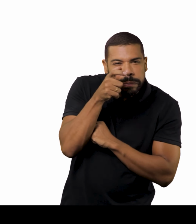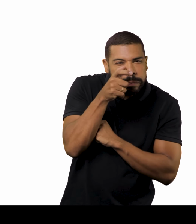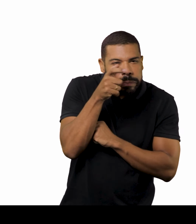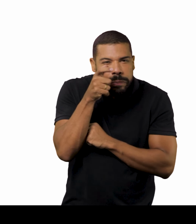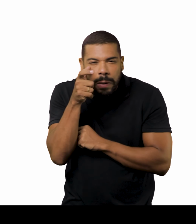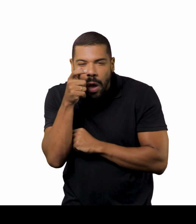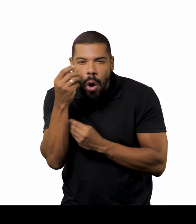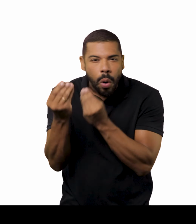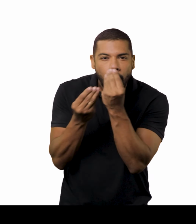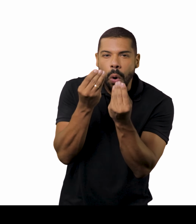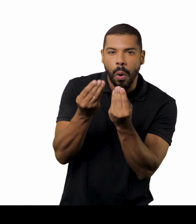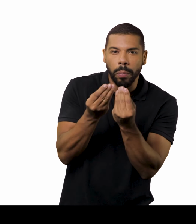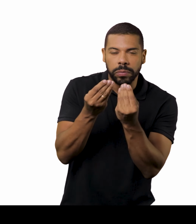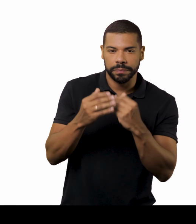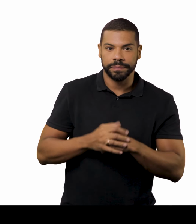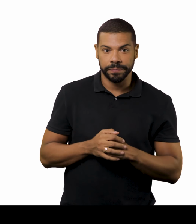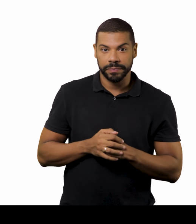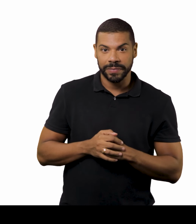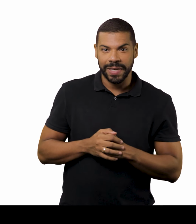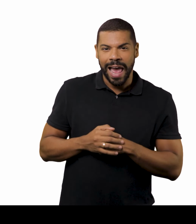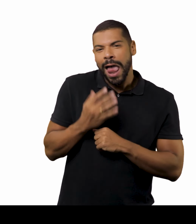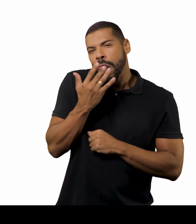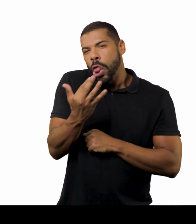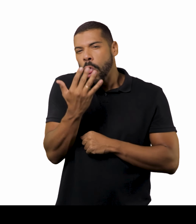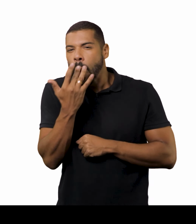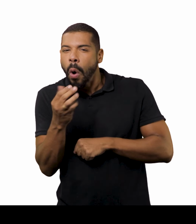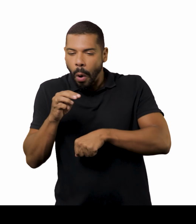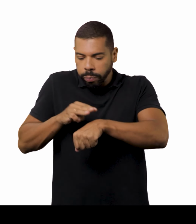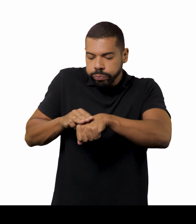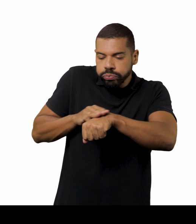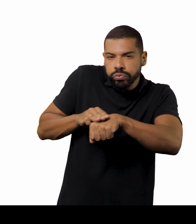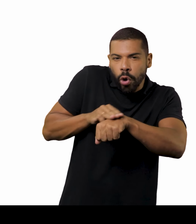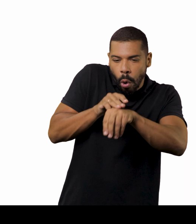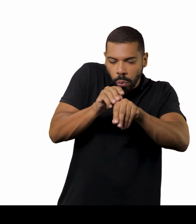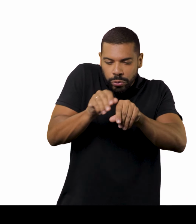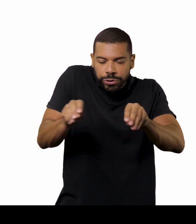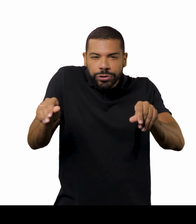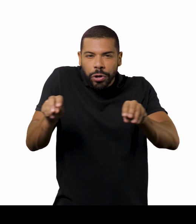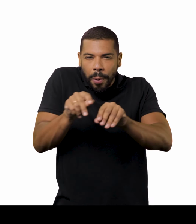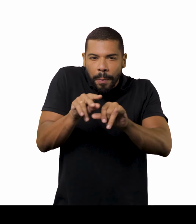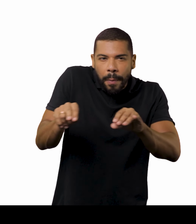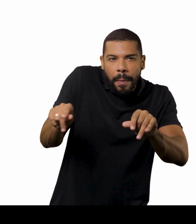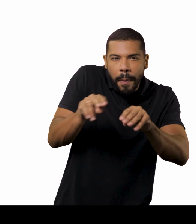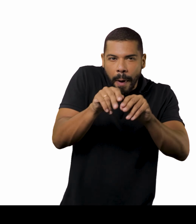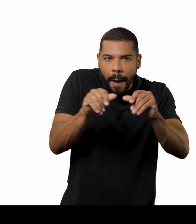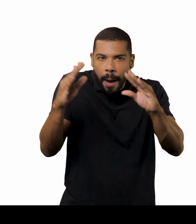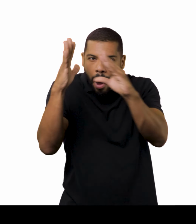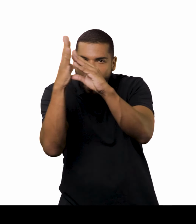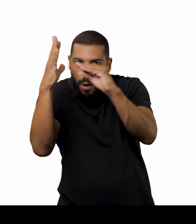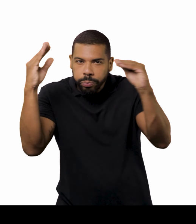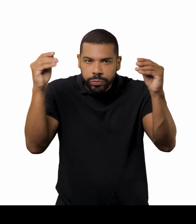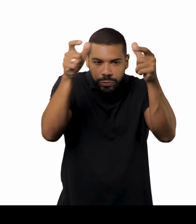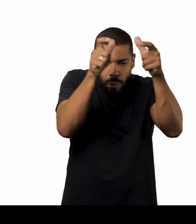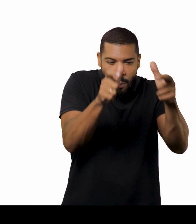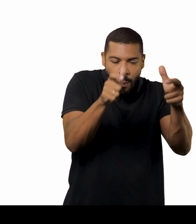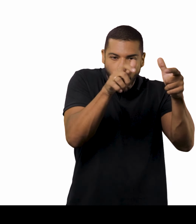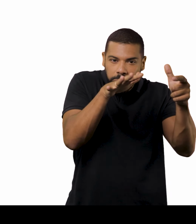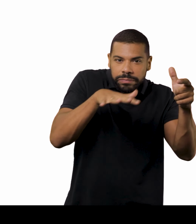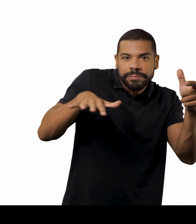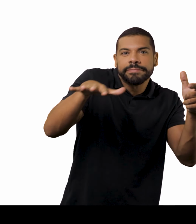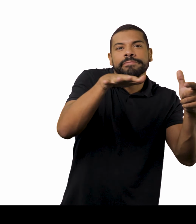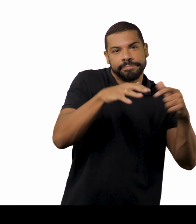uma estrutura que ajuda nessa camuflagem. O tom terroso é também para mimetizar o espaço. Não é